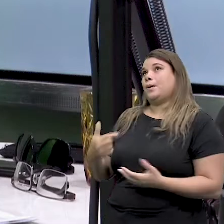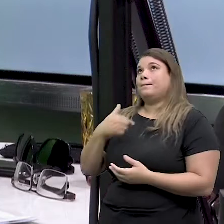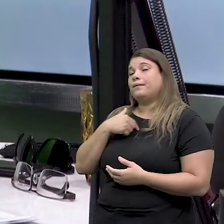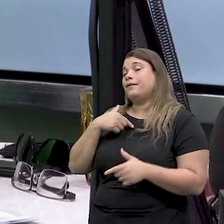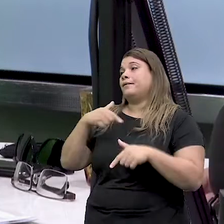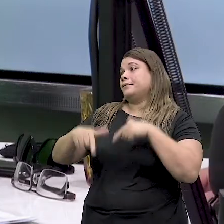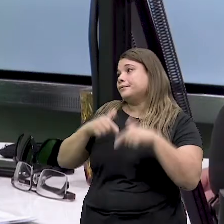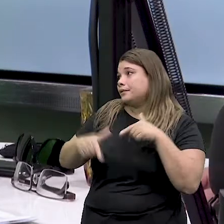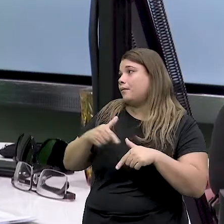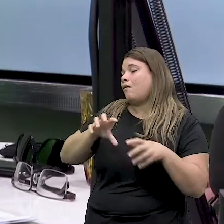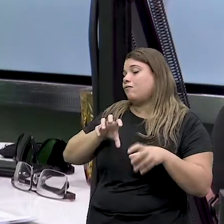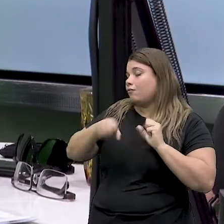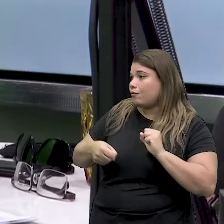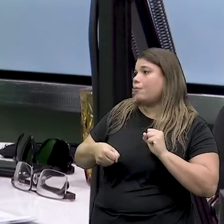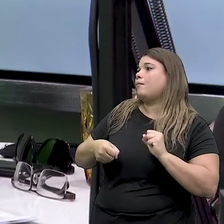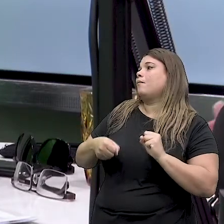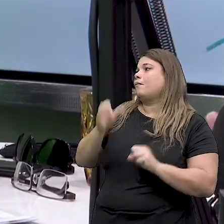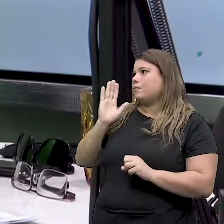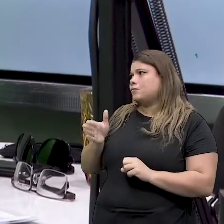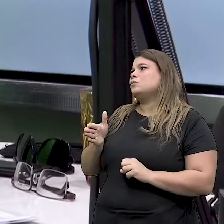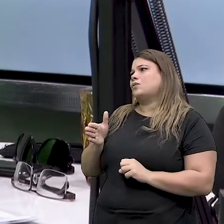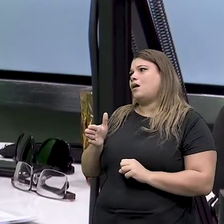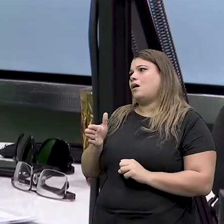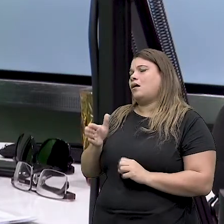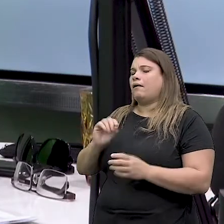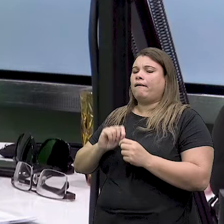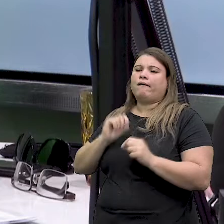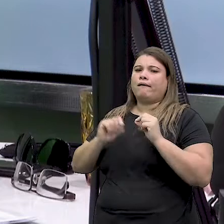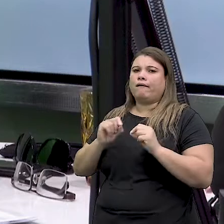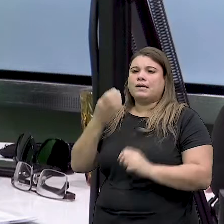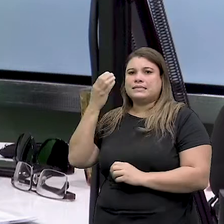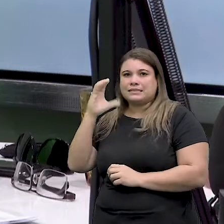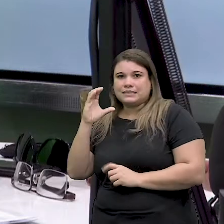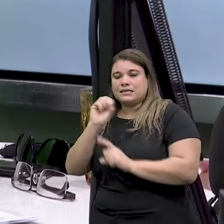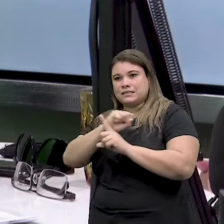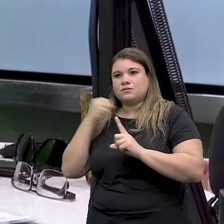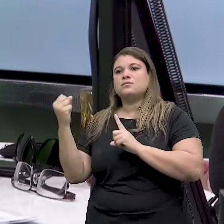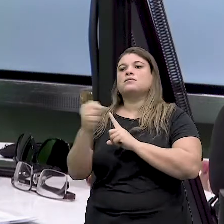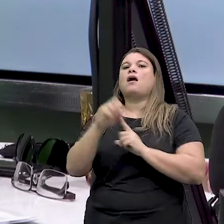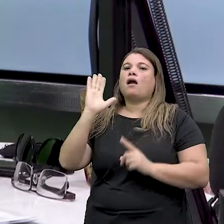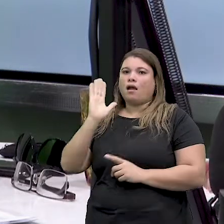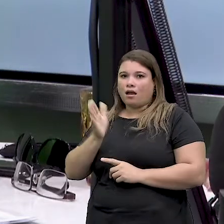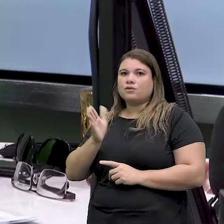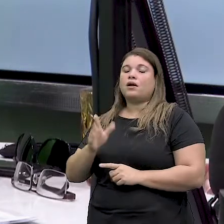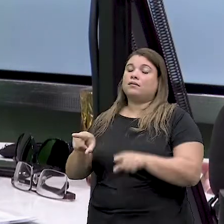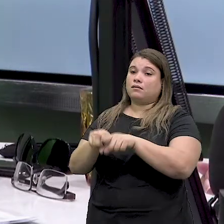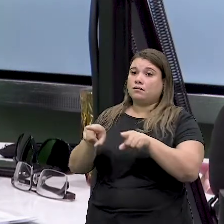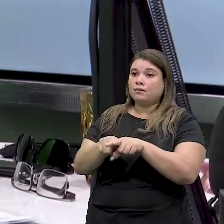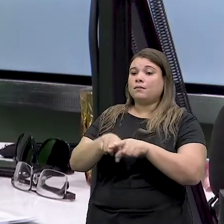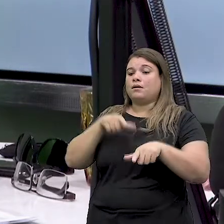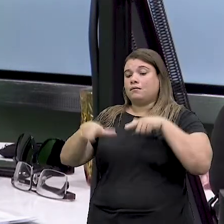formei em Ciências Sociais, né? Comecei com educação, trabalhando História,